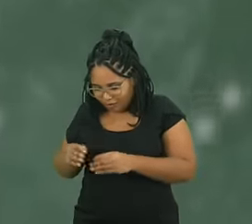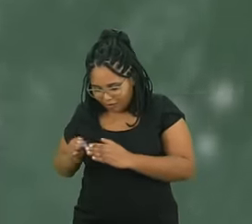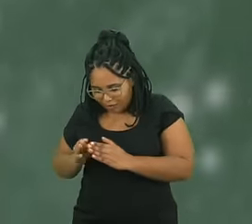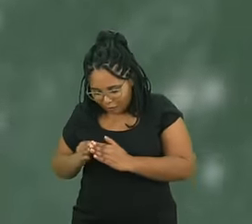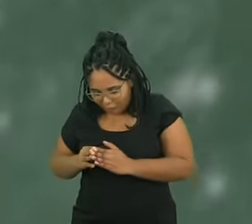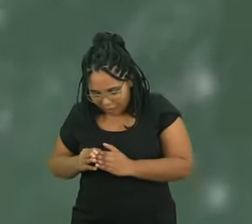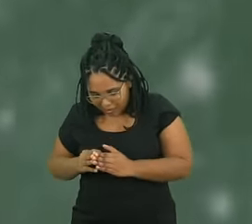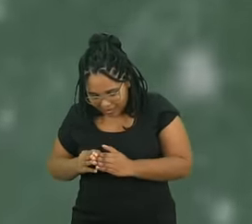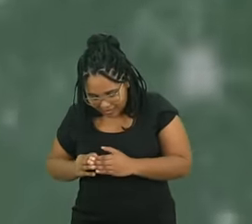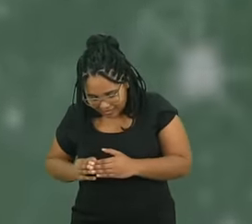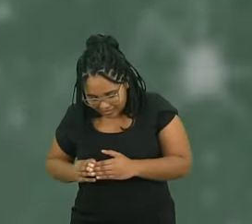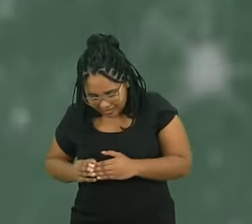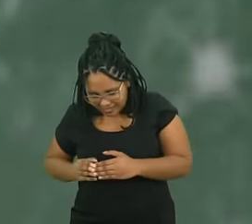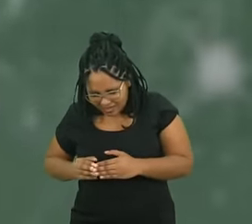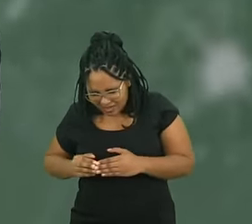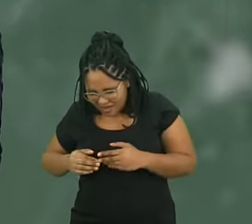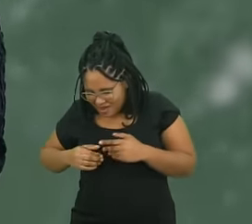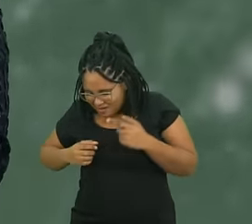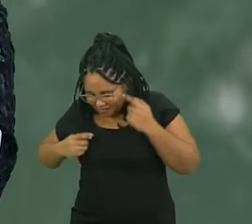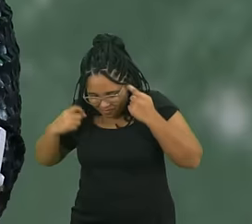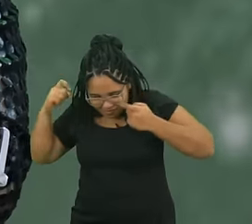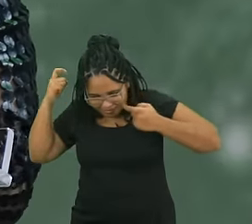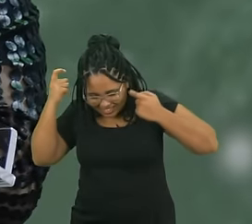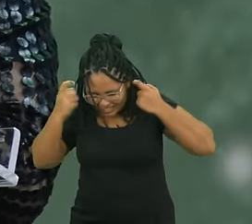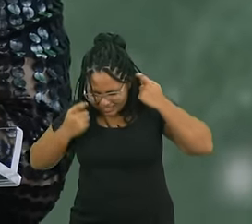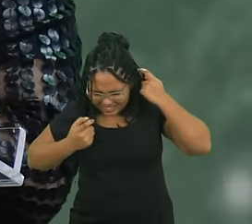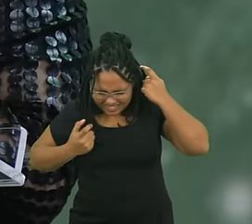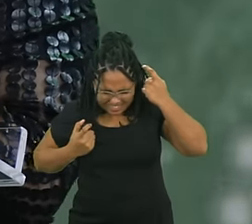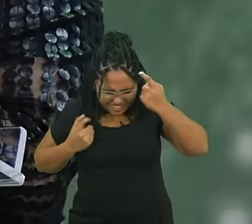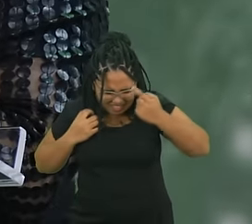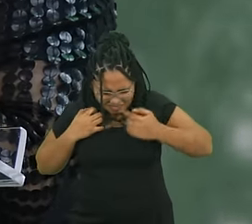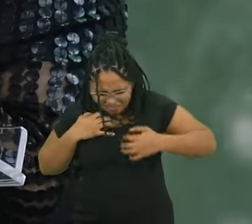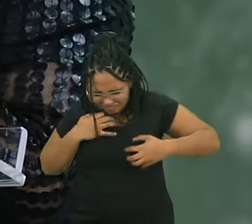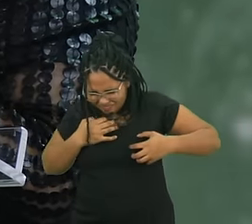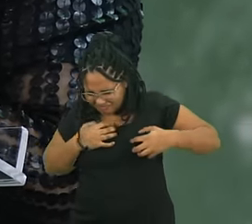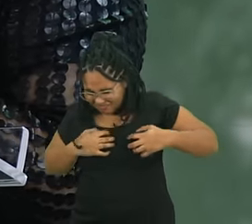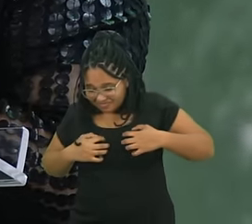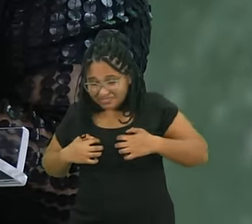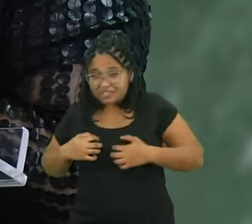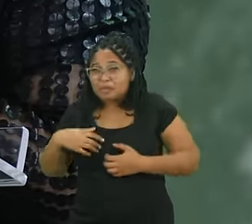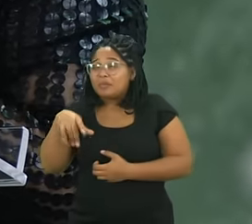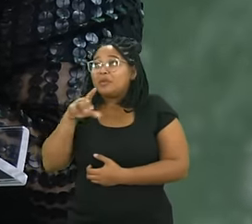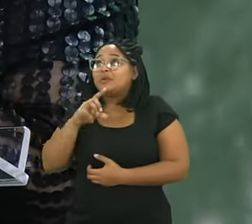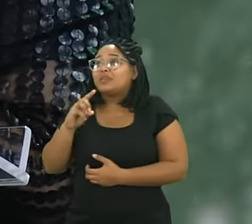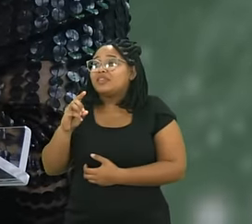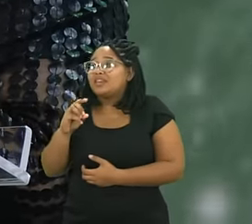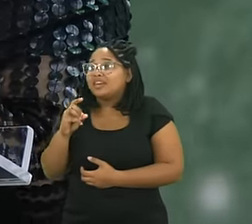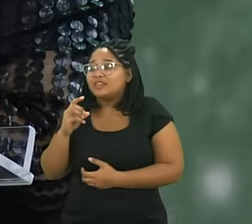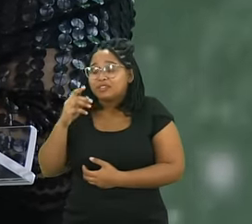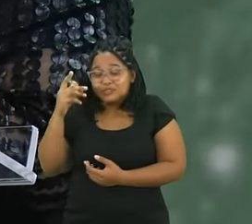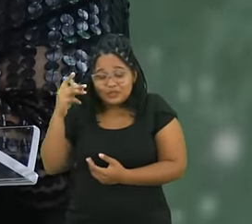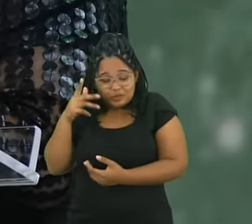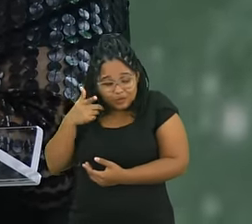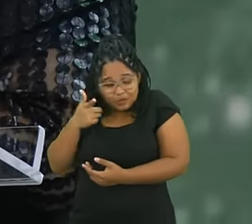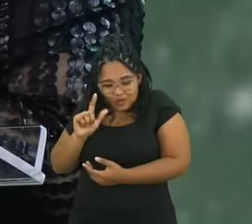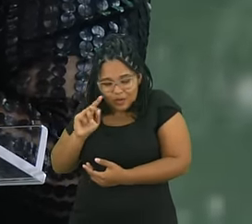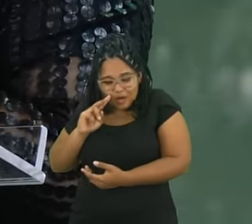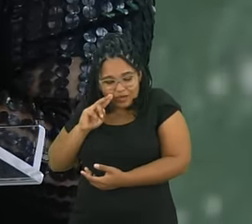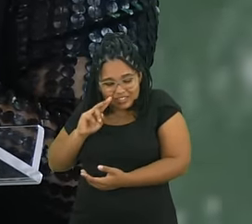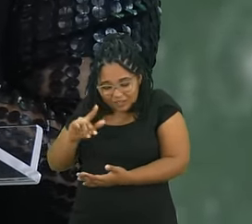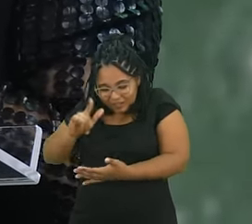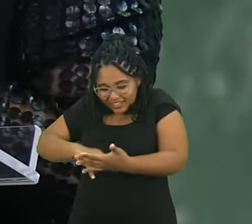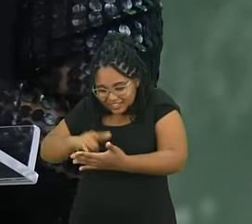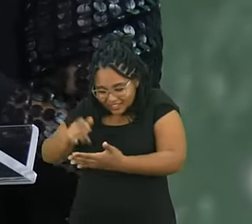neste negócio, o Senhor tem propósito nisso. Eu não vou realmente ver o que está acontecendo neste exame e crer neste